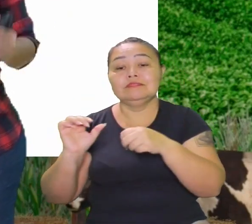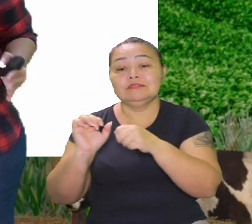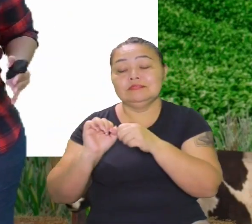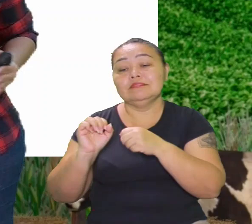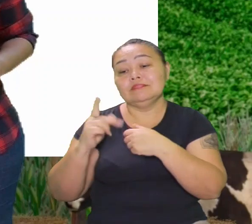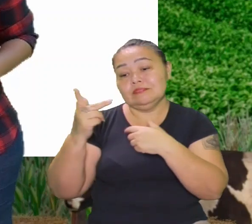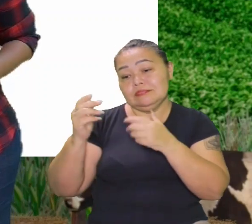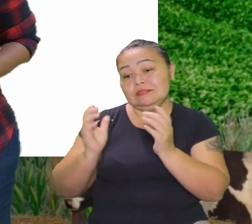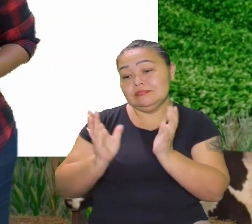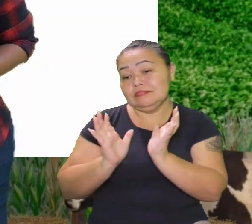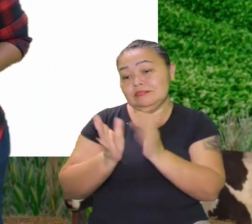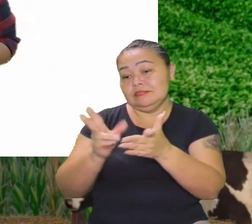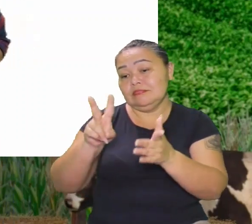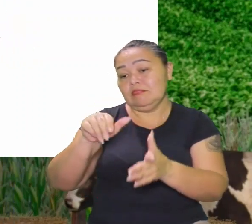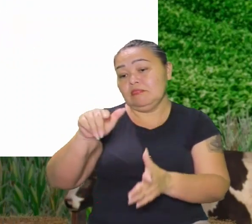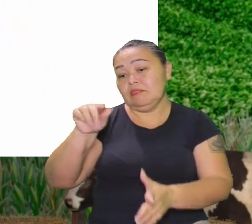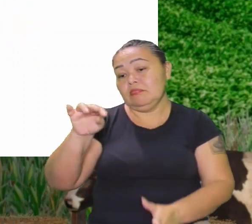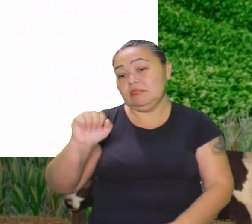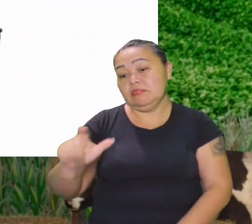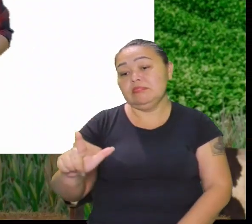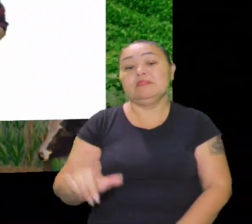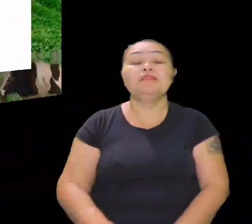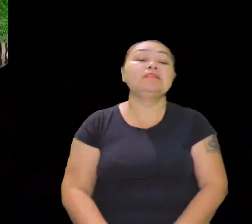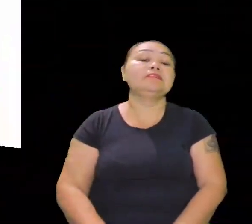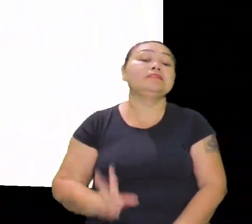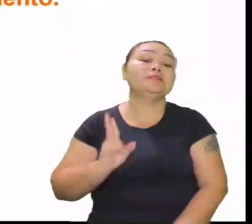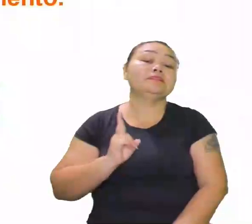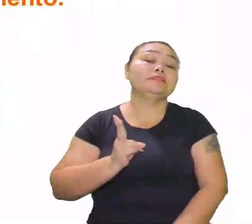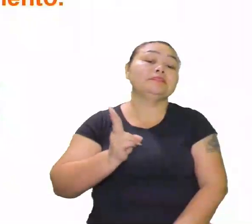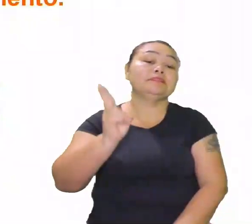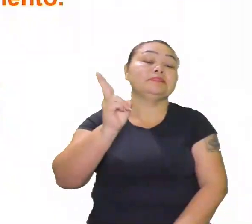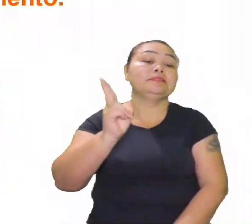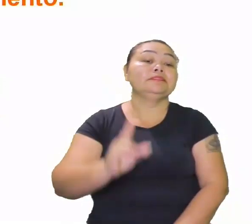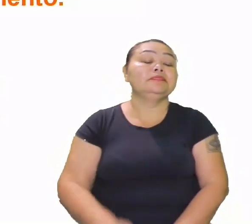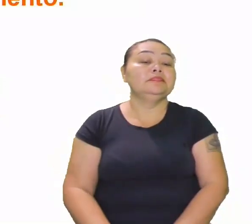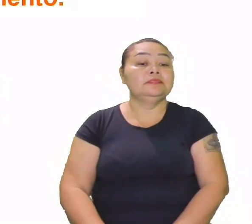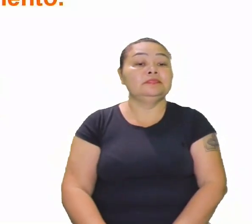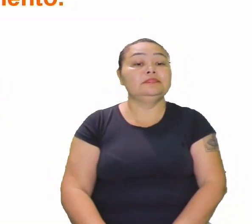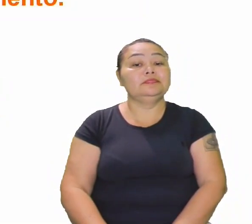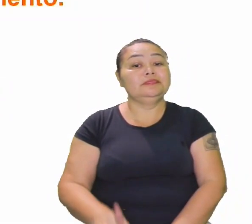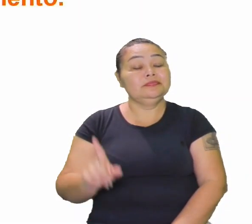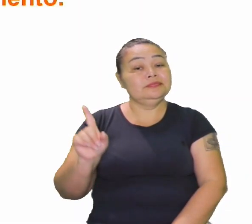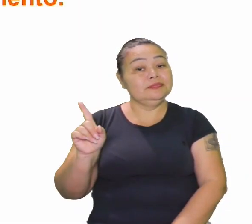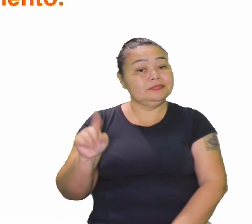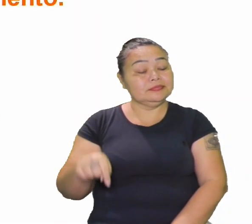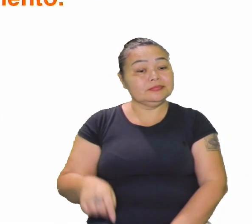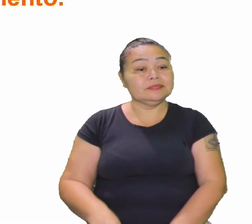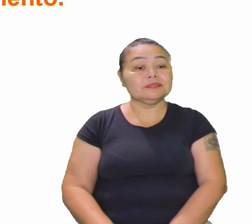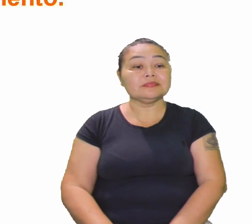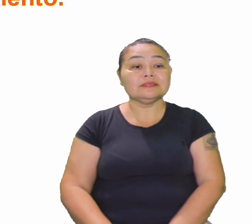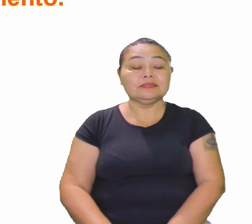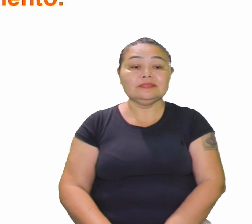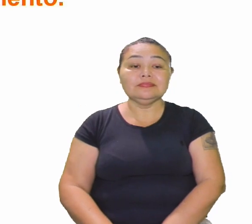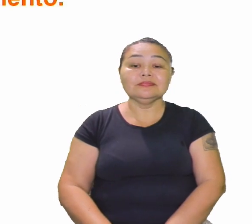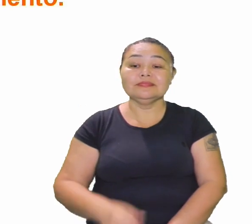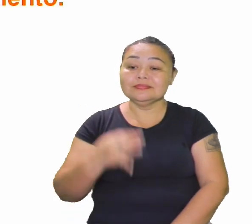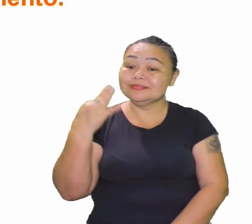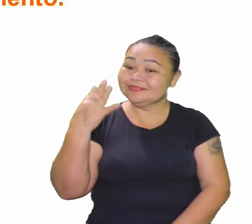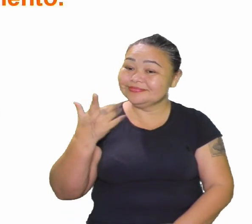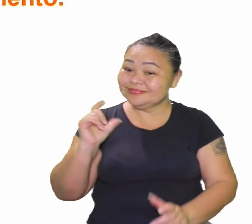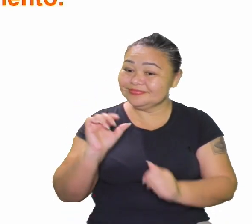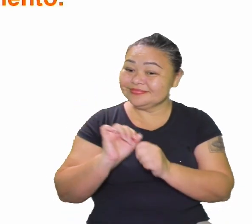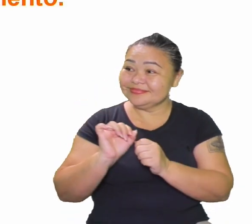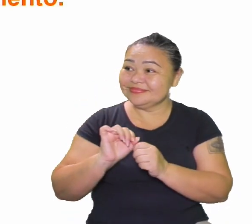de um tipo vegetal, tá bom? Então vamos lá, continuando, pode me tirar... Eita, meu Deus, é muito lindo esse meu